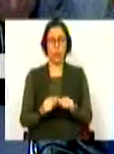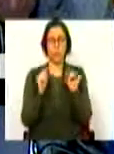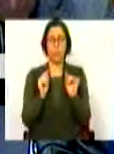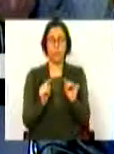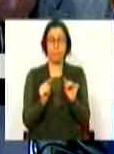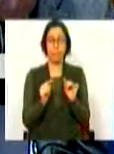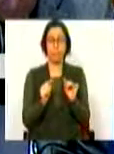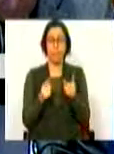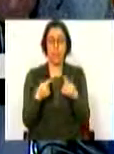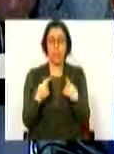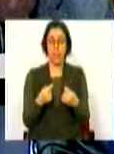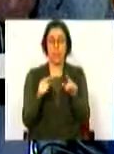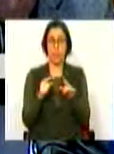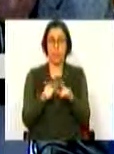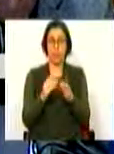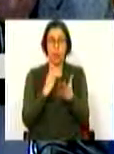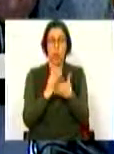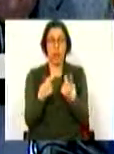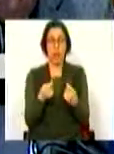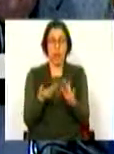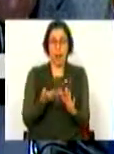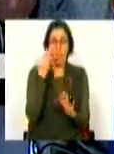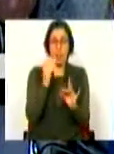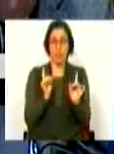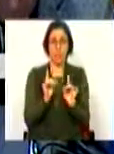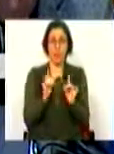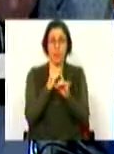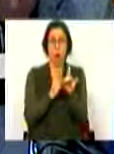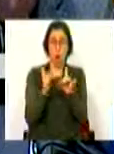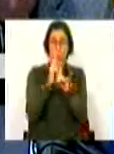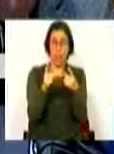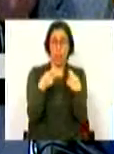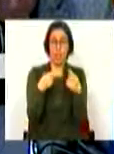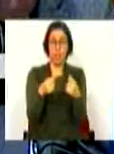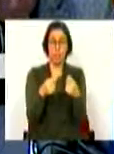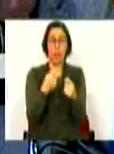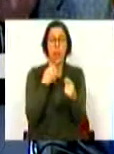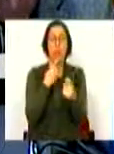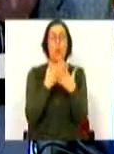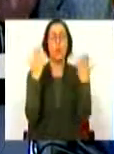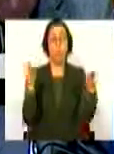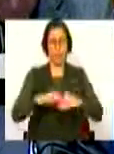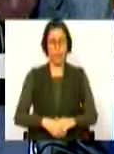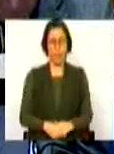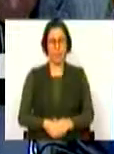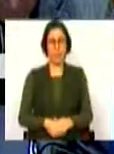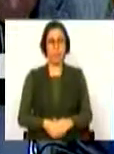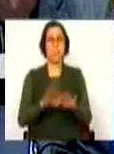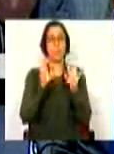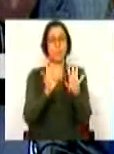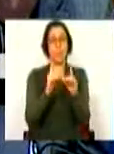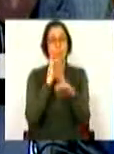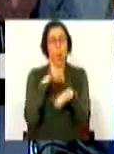este aumento da despesa não é só gastar mais. Este aumento da despesa traduz-se em quê? Enquanto